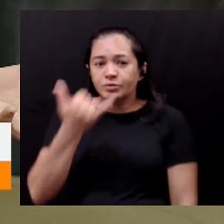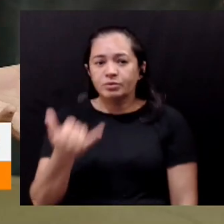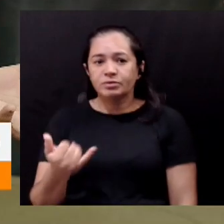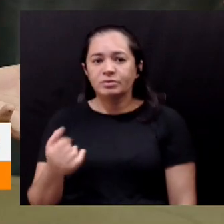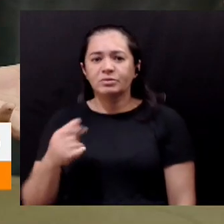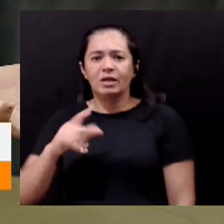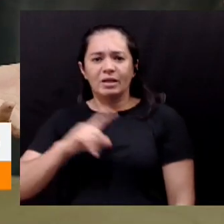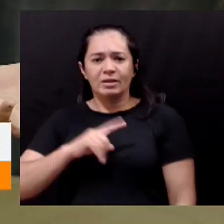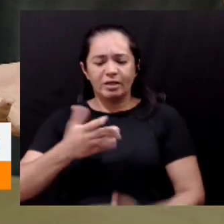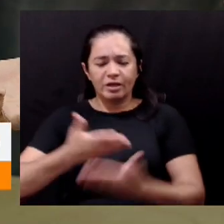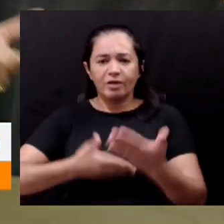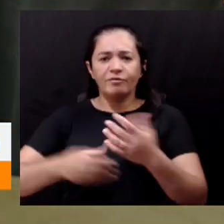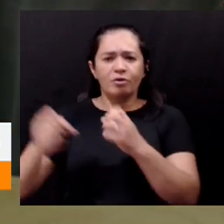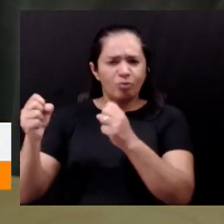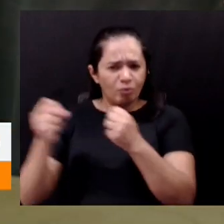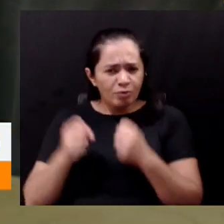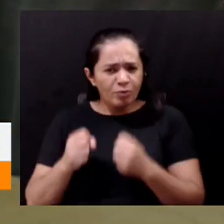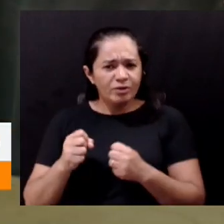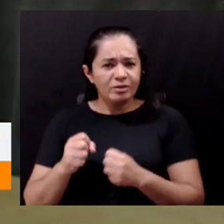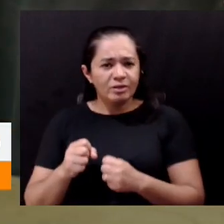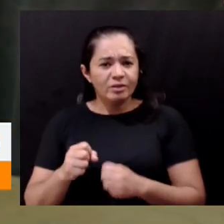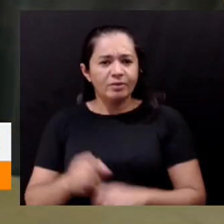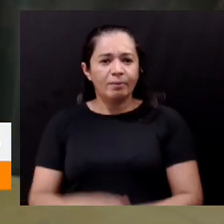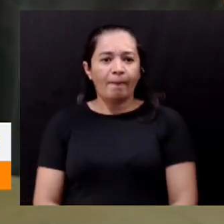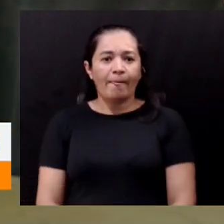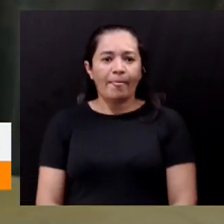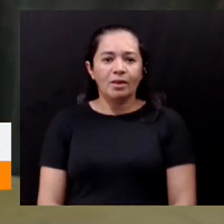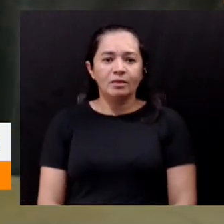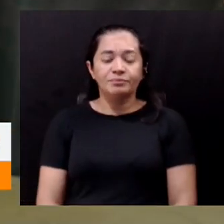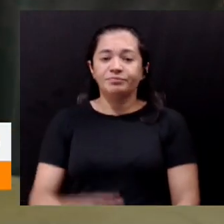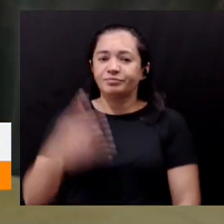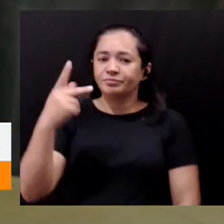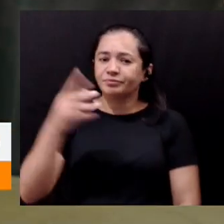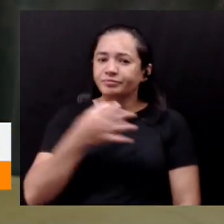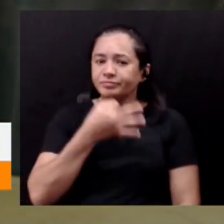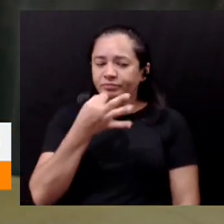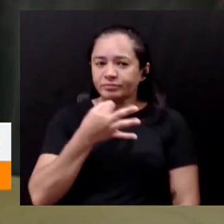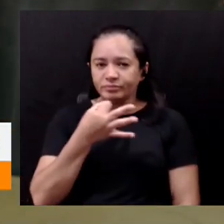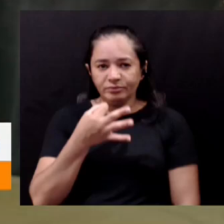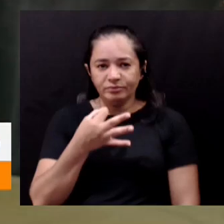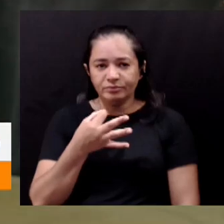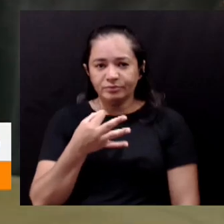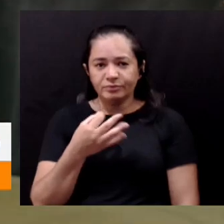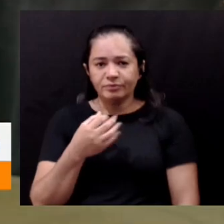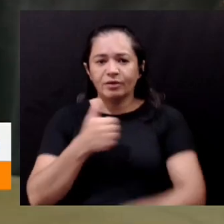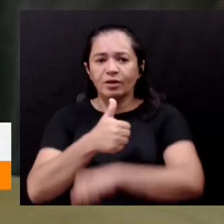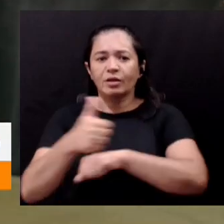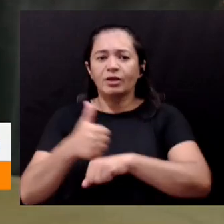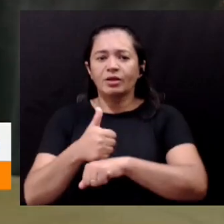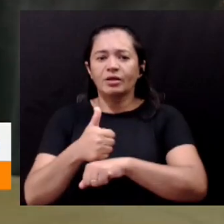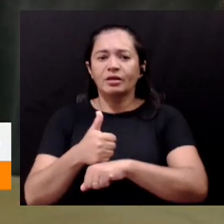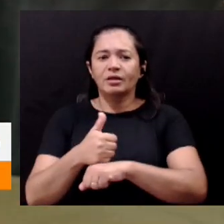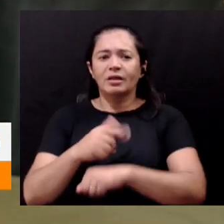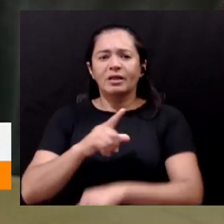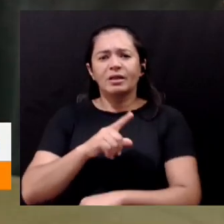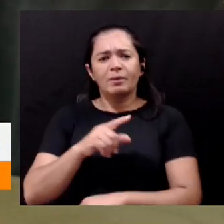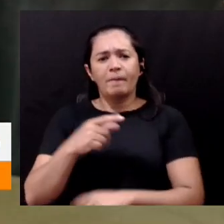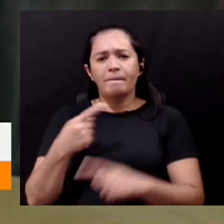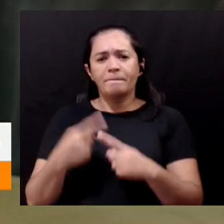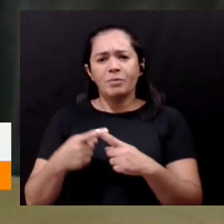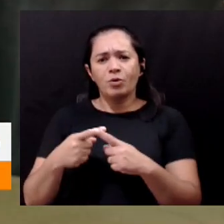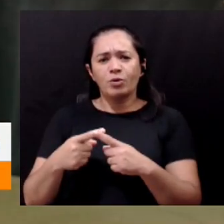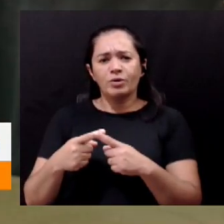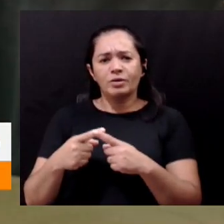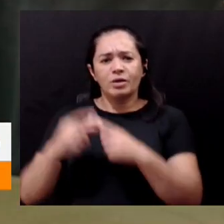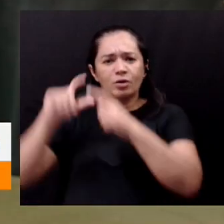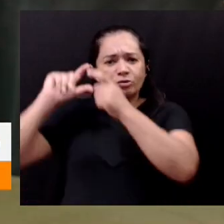se for parar para analisar, né, na sua avaliação, como profissional. Tem, né, porque a síndrome do impostor é aquela coisa assim: "Eu faço, eu